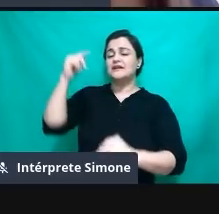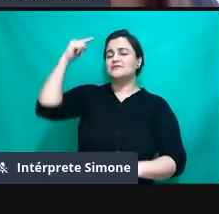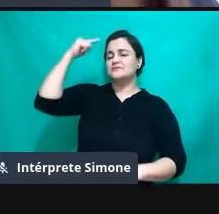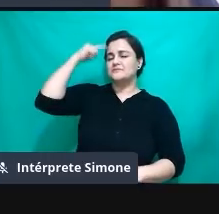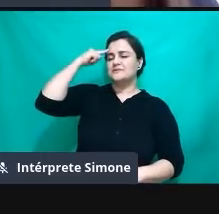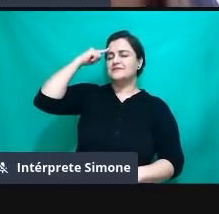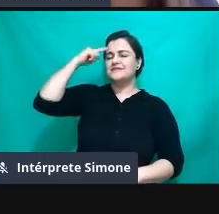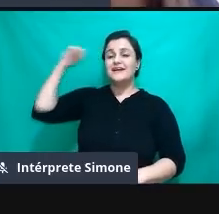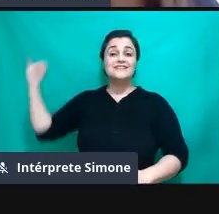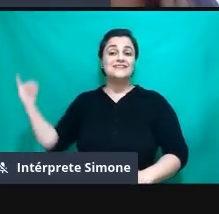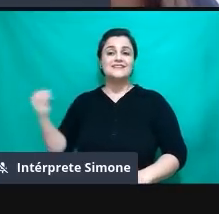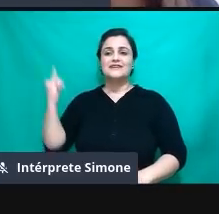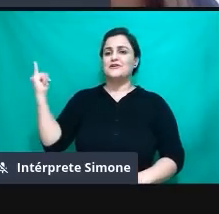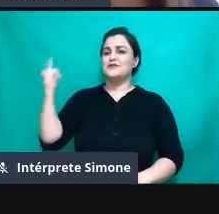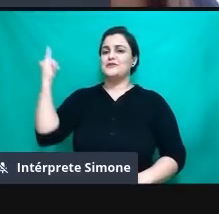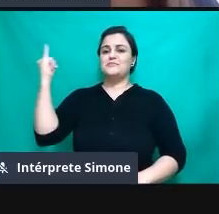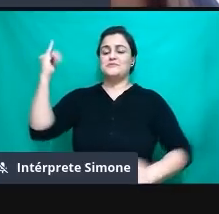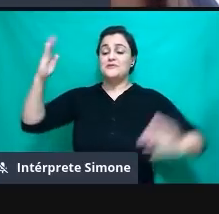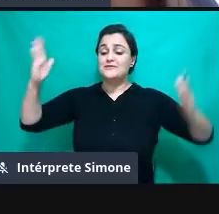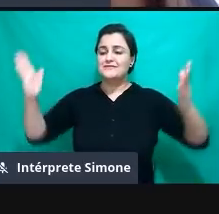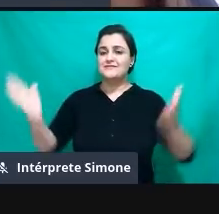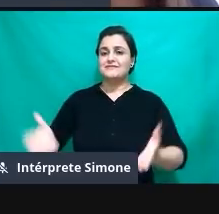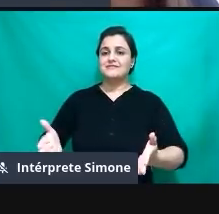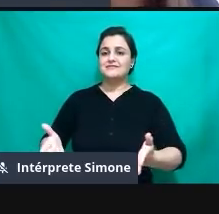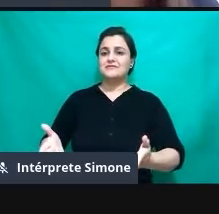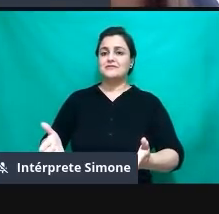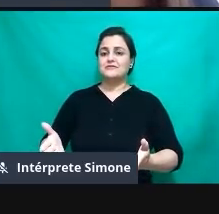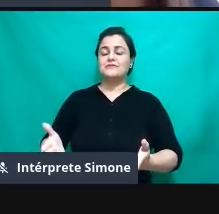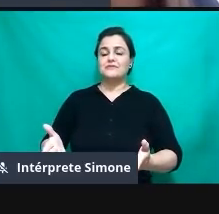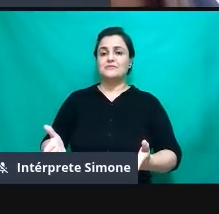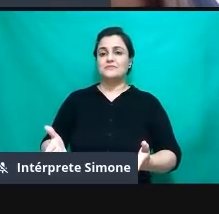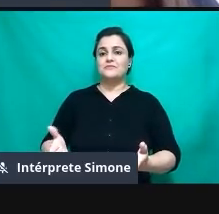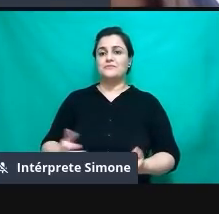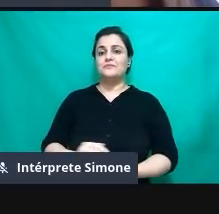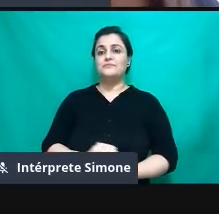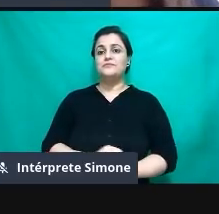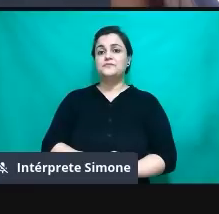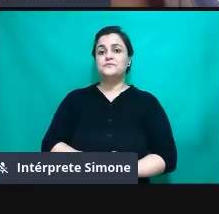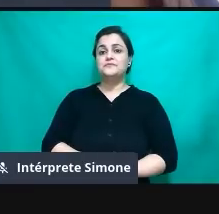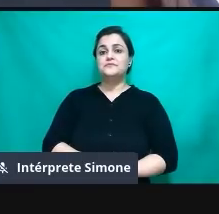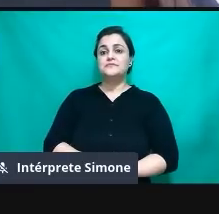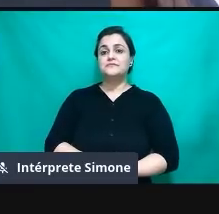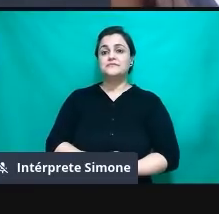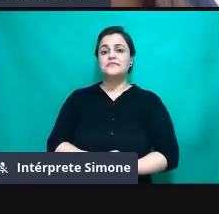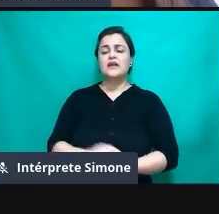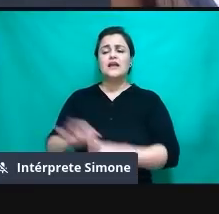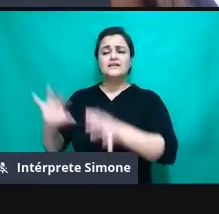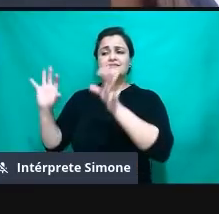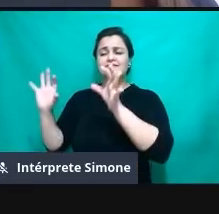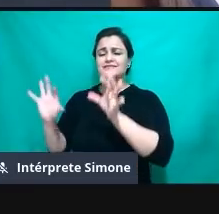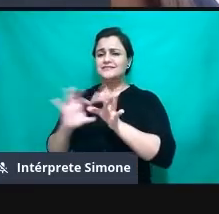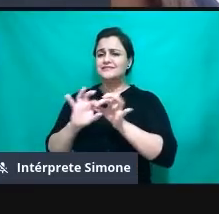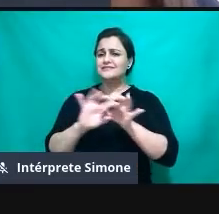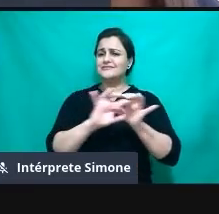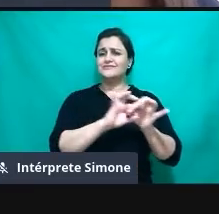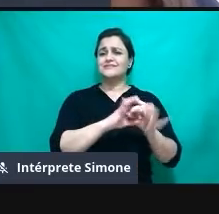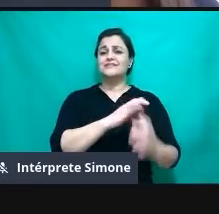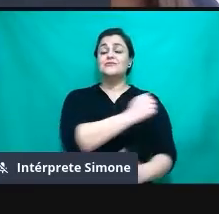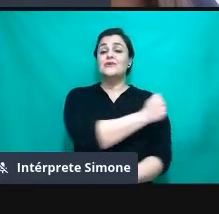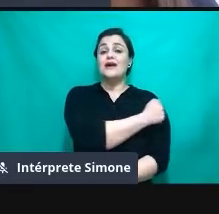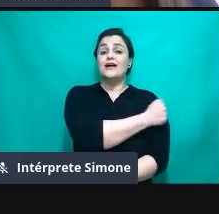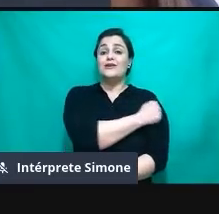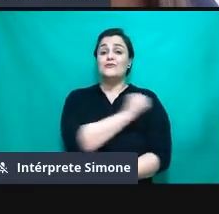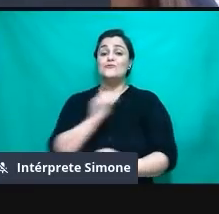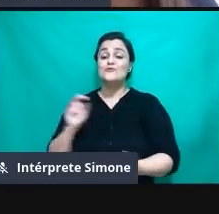importante e muito atual também. E nesse contexto todo, o aluno ele será o quê? Ele será